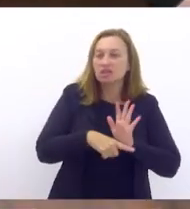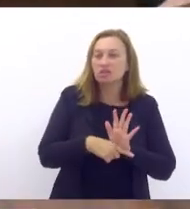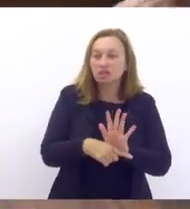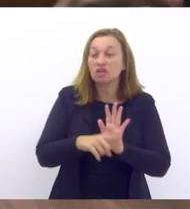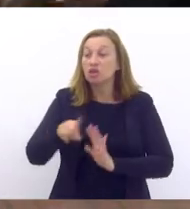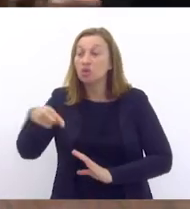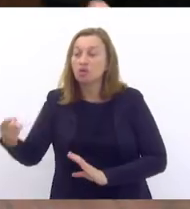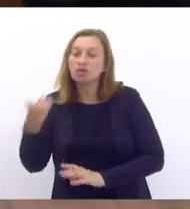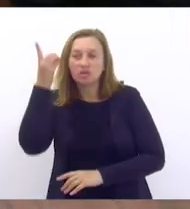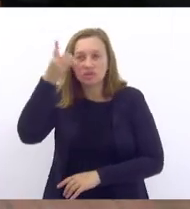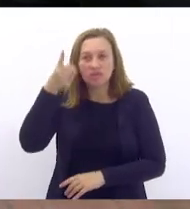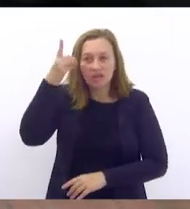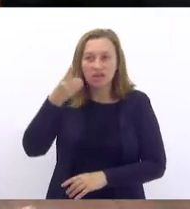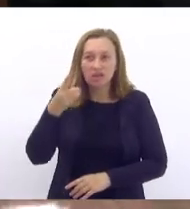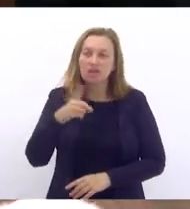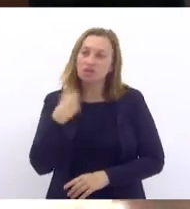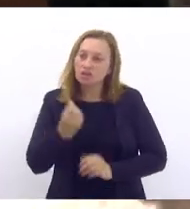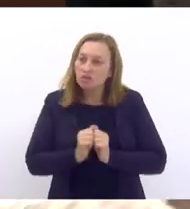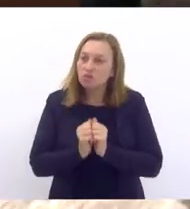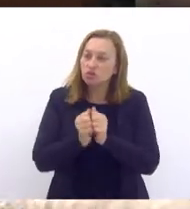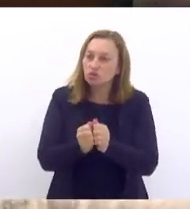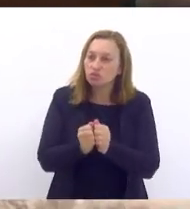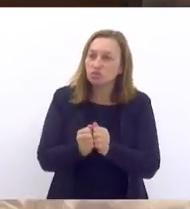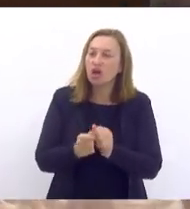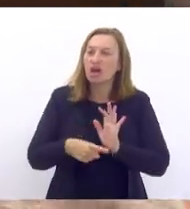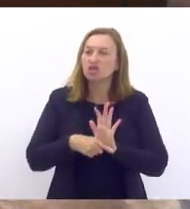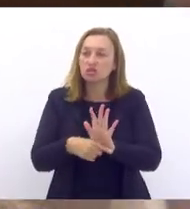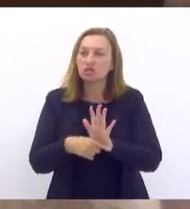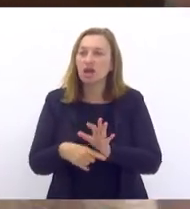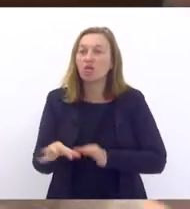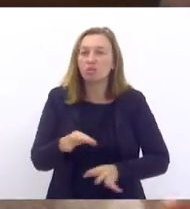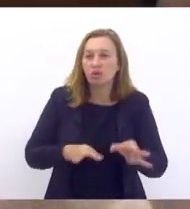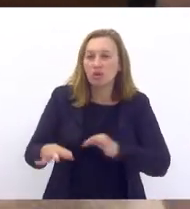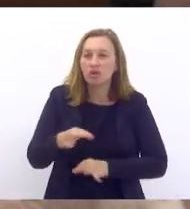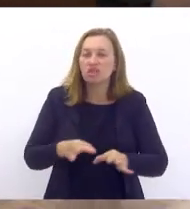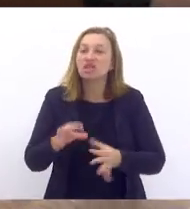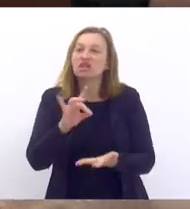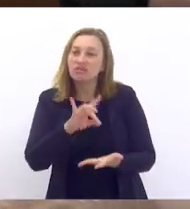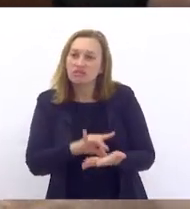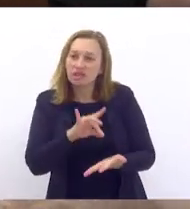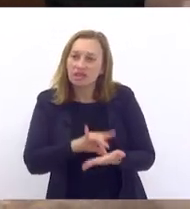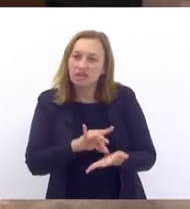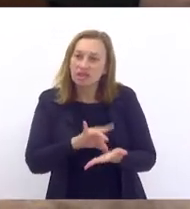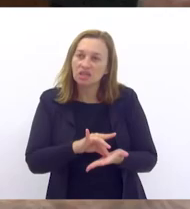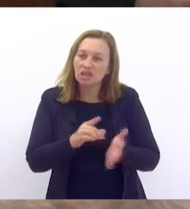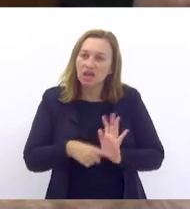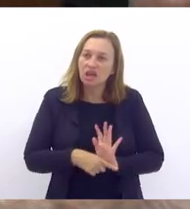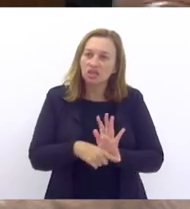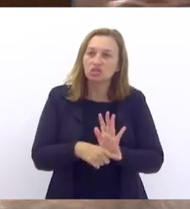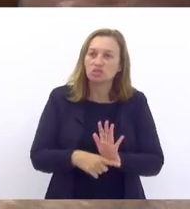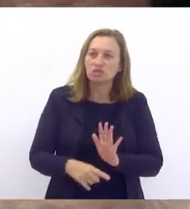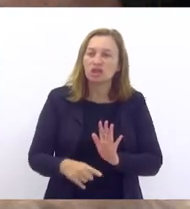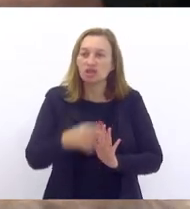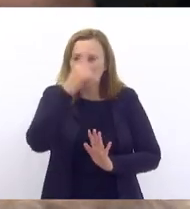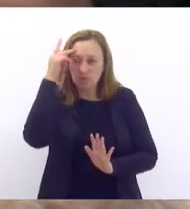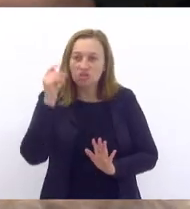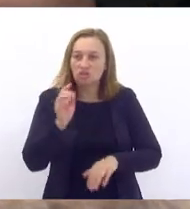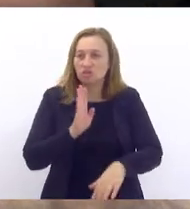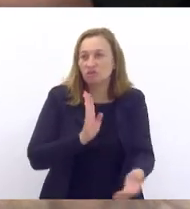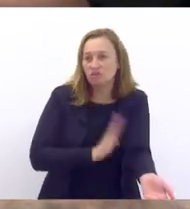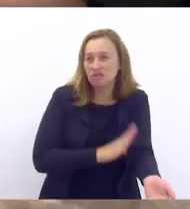outros deputados, iremos fazer contribuição para construir um programa que realmente atenda o usuário de droga. Mas